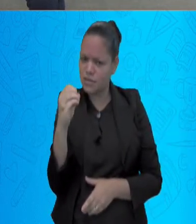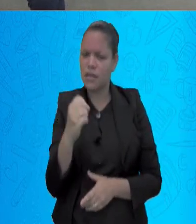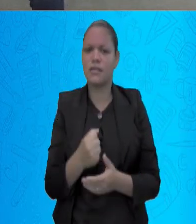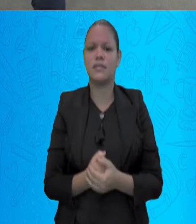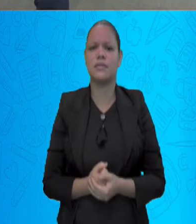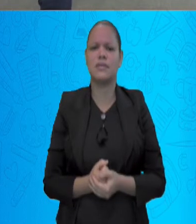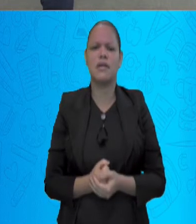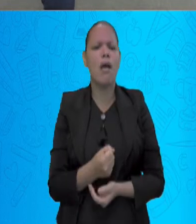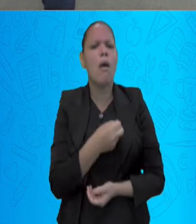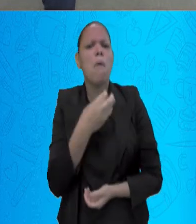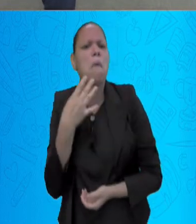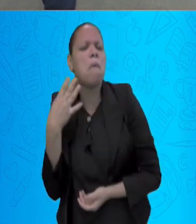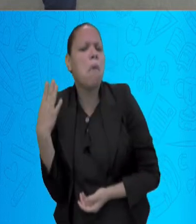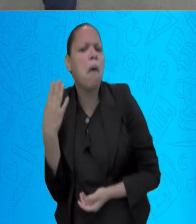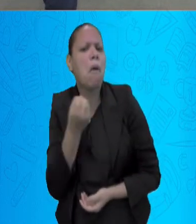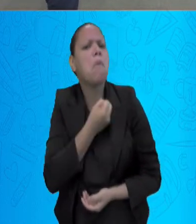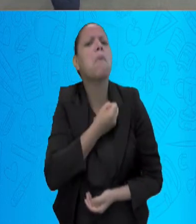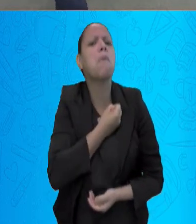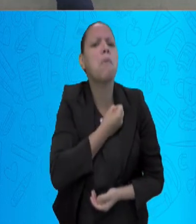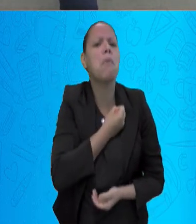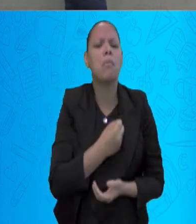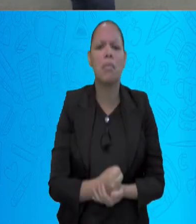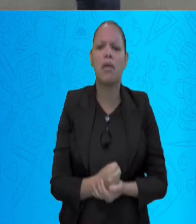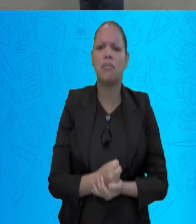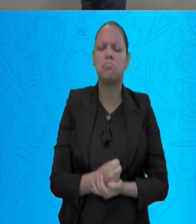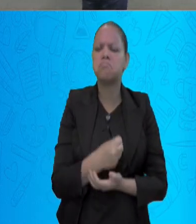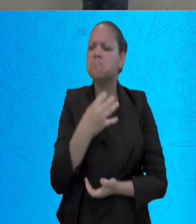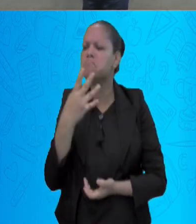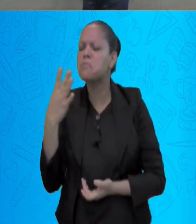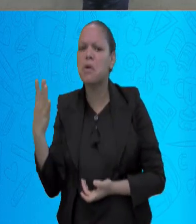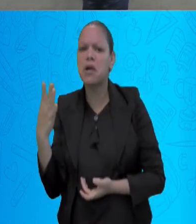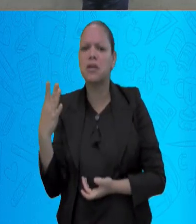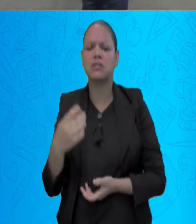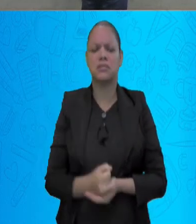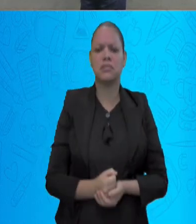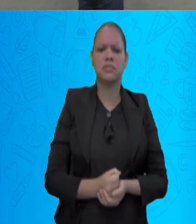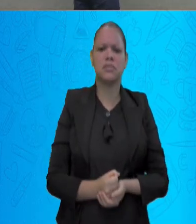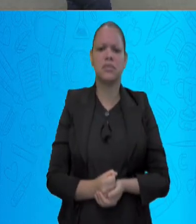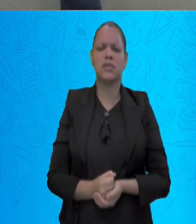algarismo que vai formar. Então, quantas unidades de milhar? Apenas 1.